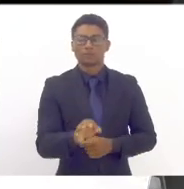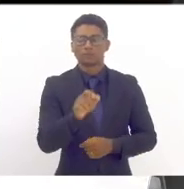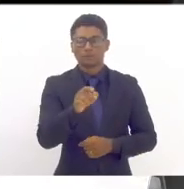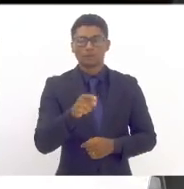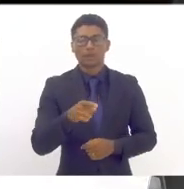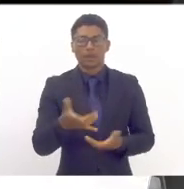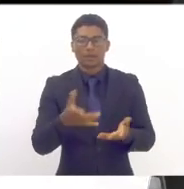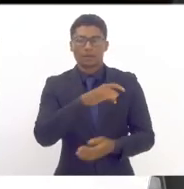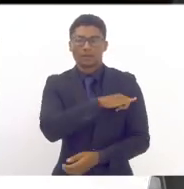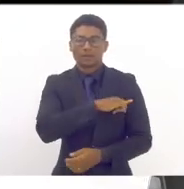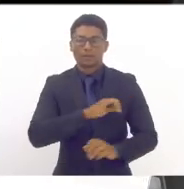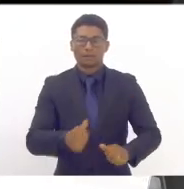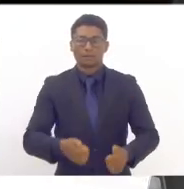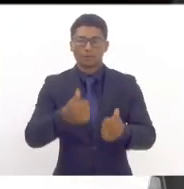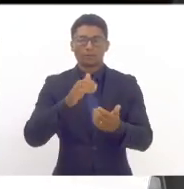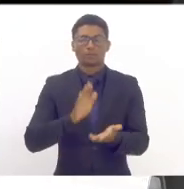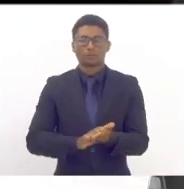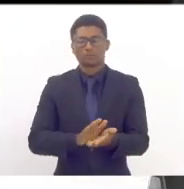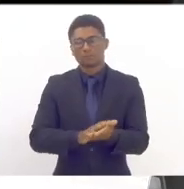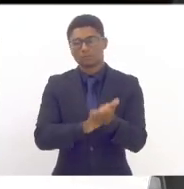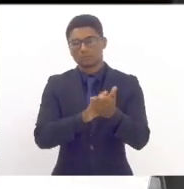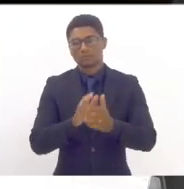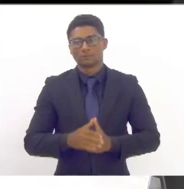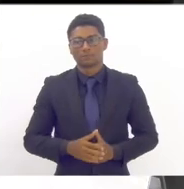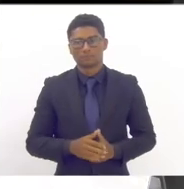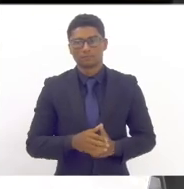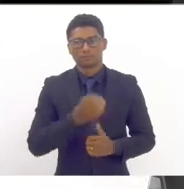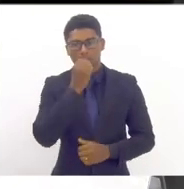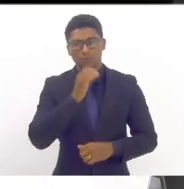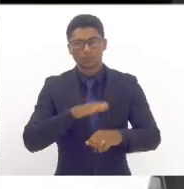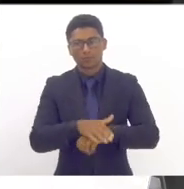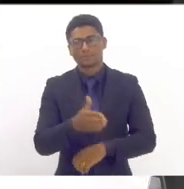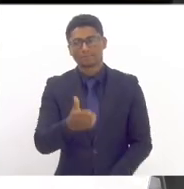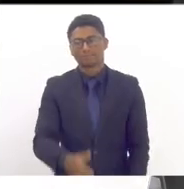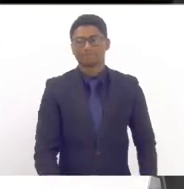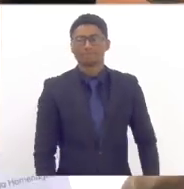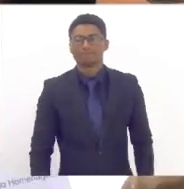de um Rio melhor. Meus parabéns e boa noite.